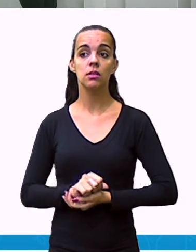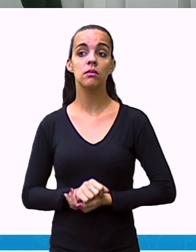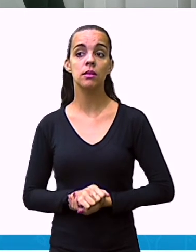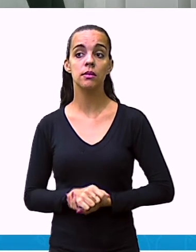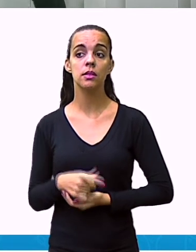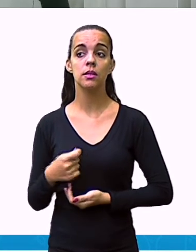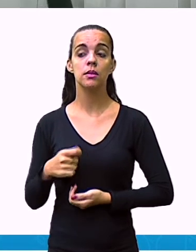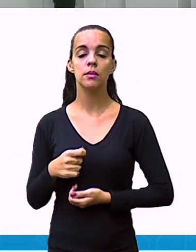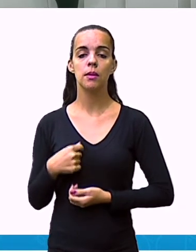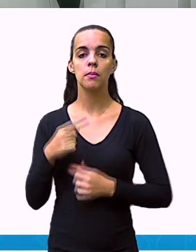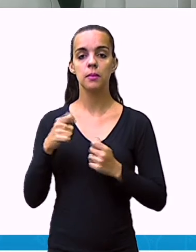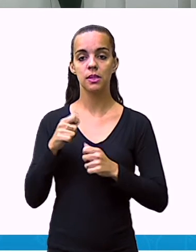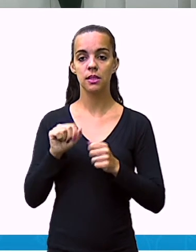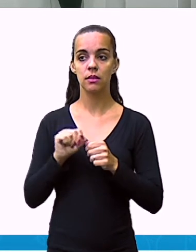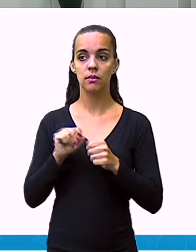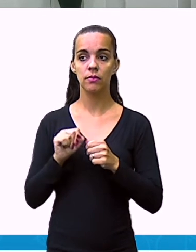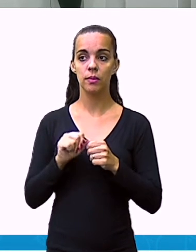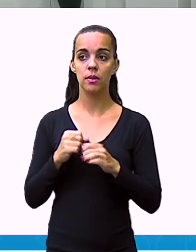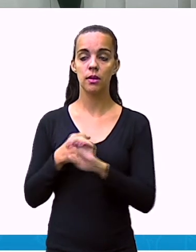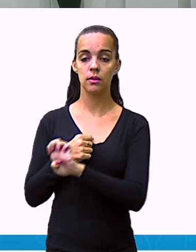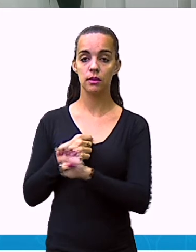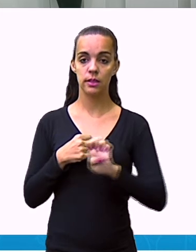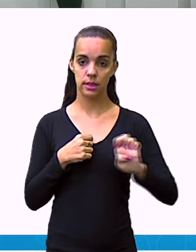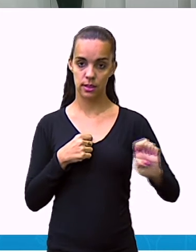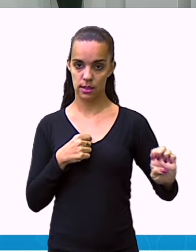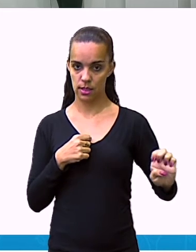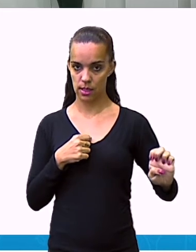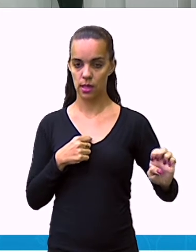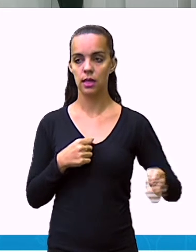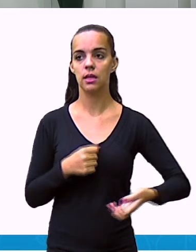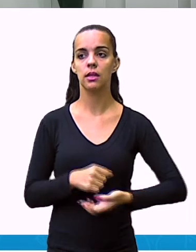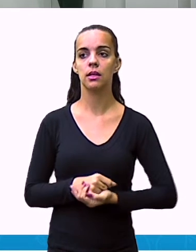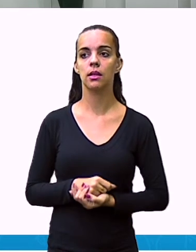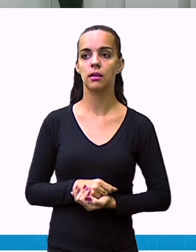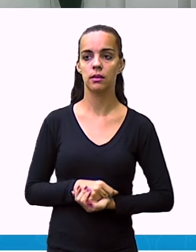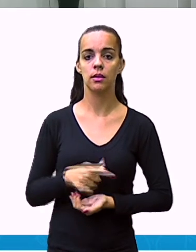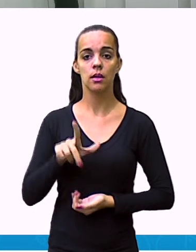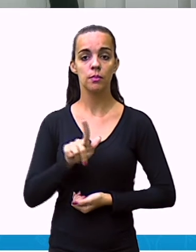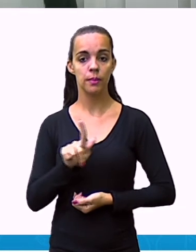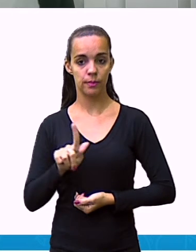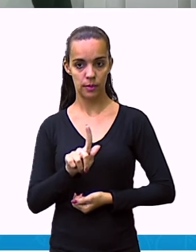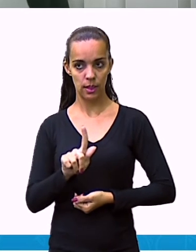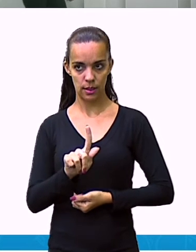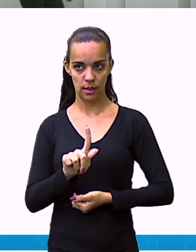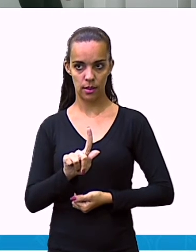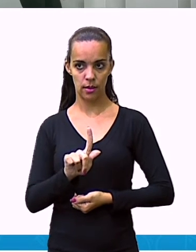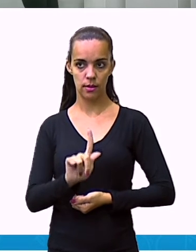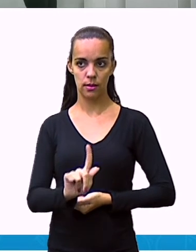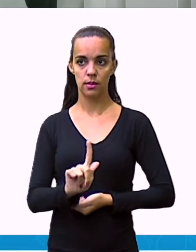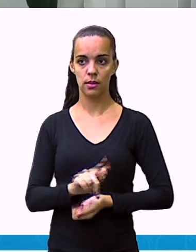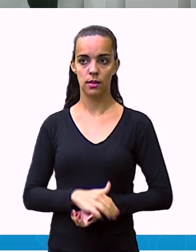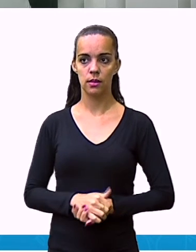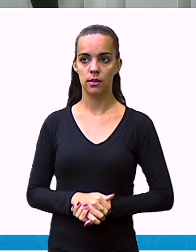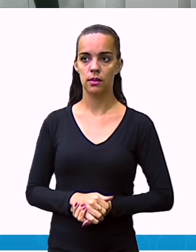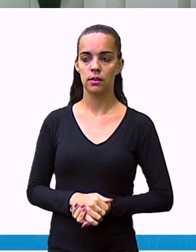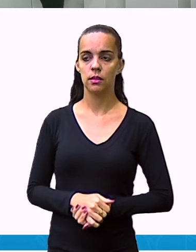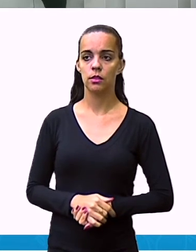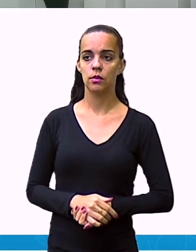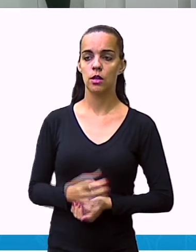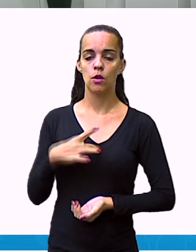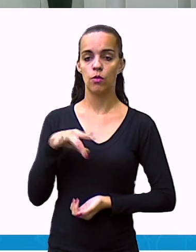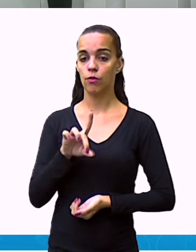eu estou caminhando de miligramas para grama Então agora eu não estou indo mais para a direita